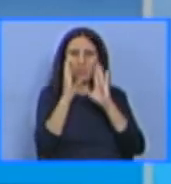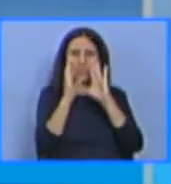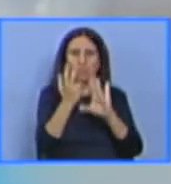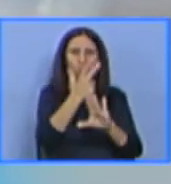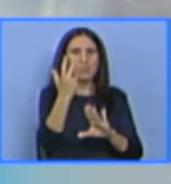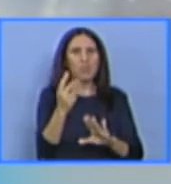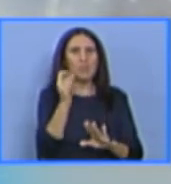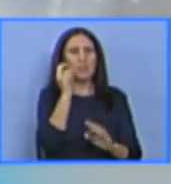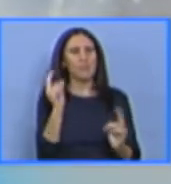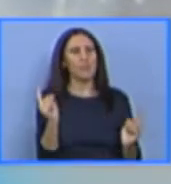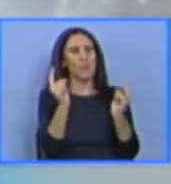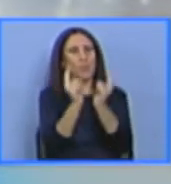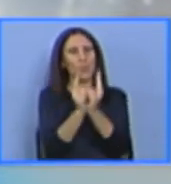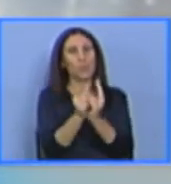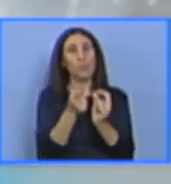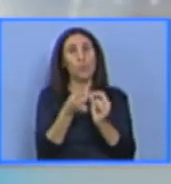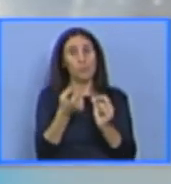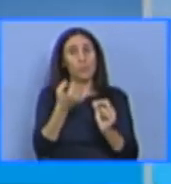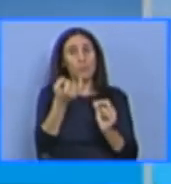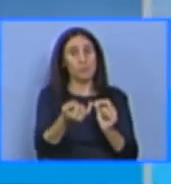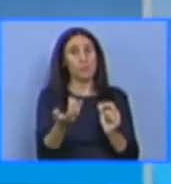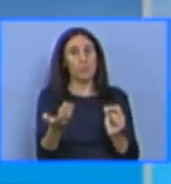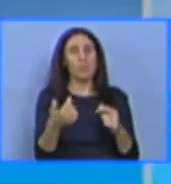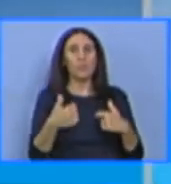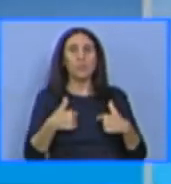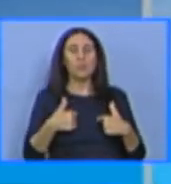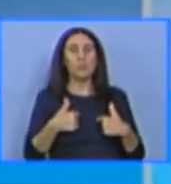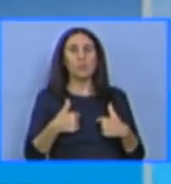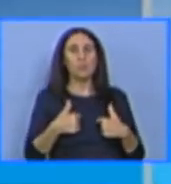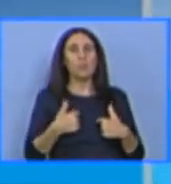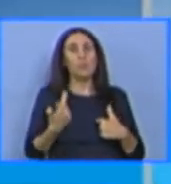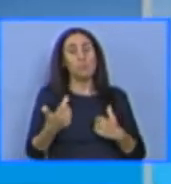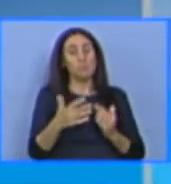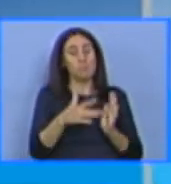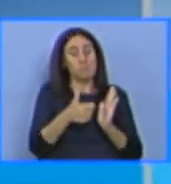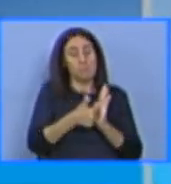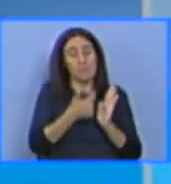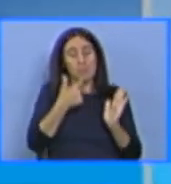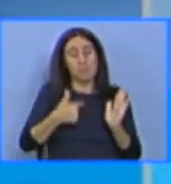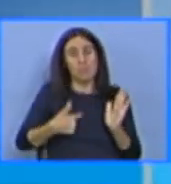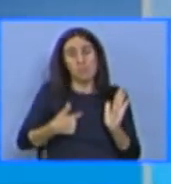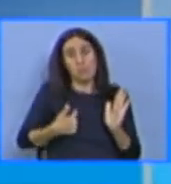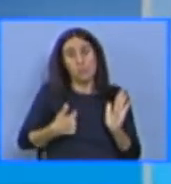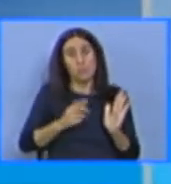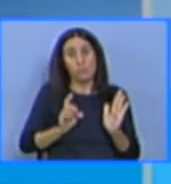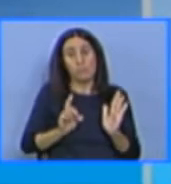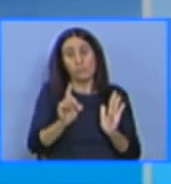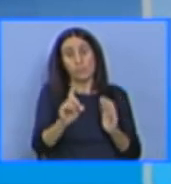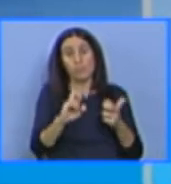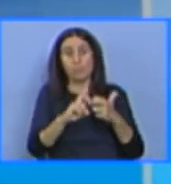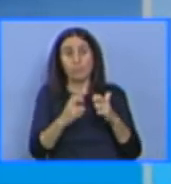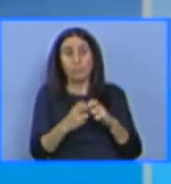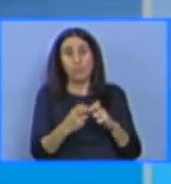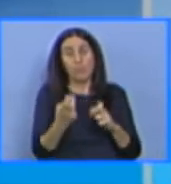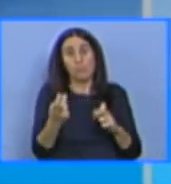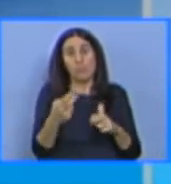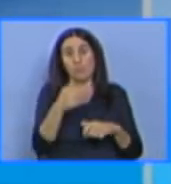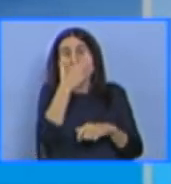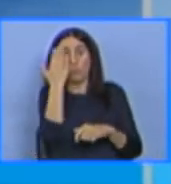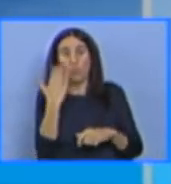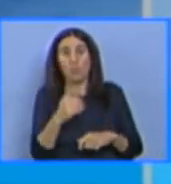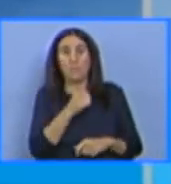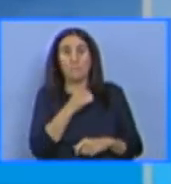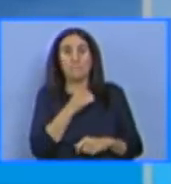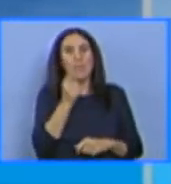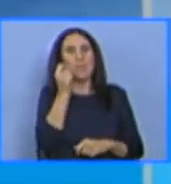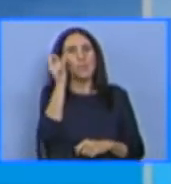àquele que vinha ao encontro dele, o tal próximo, não é? Eu, se calhar, fiz como no Evangelho diz, passei ao lado da pessoa, do problema, da dificuldade, e o Sr.